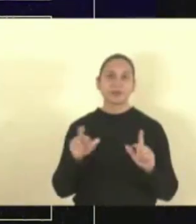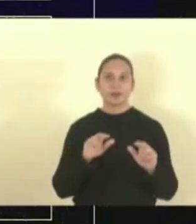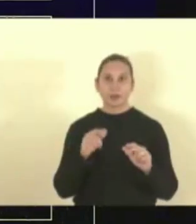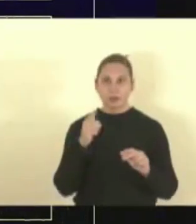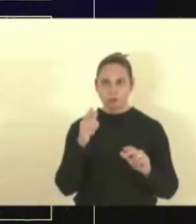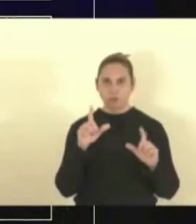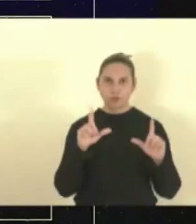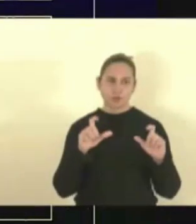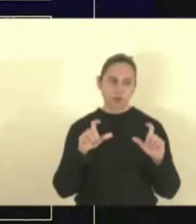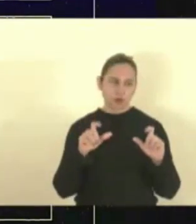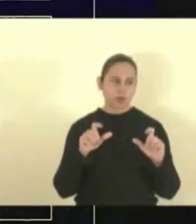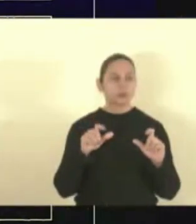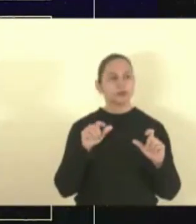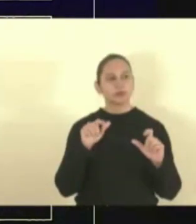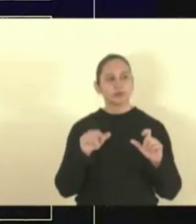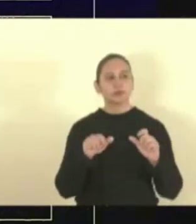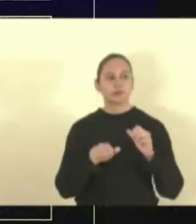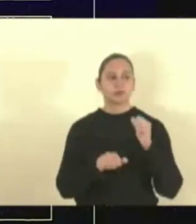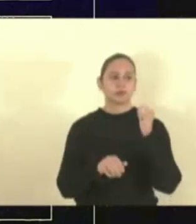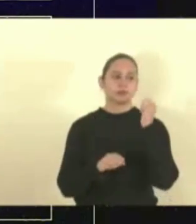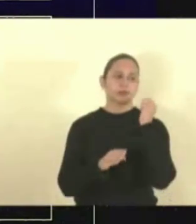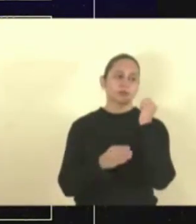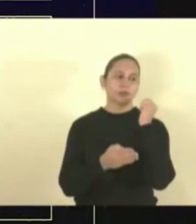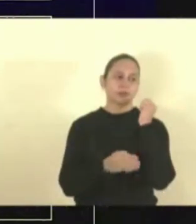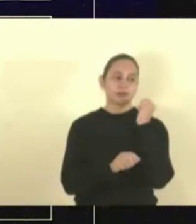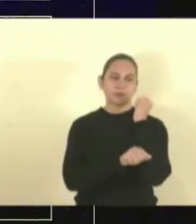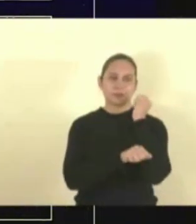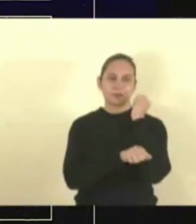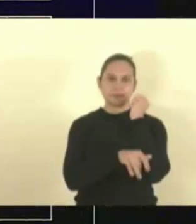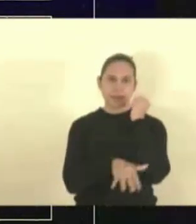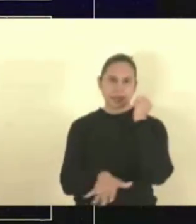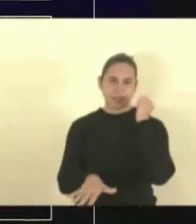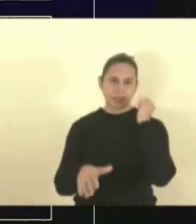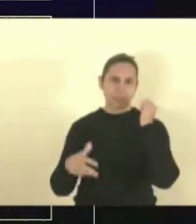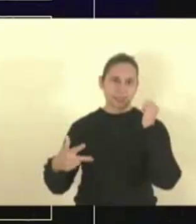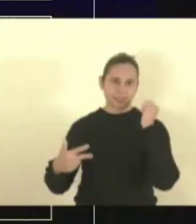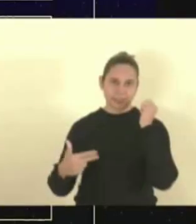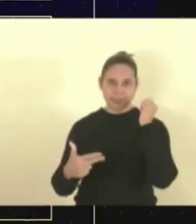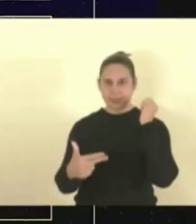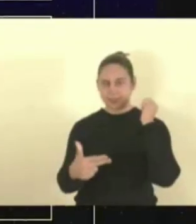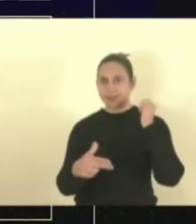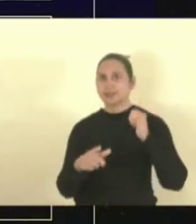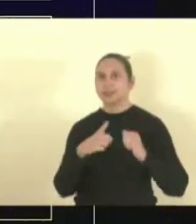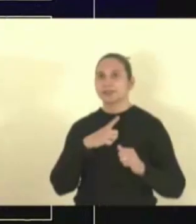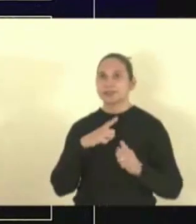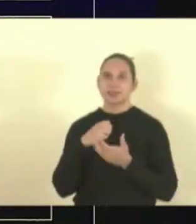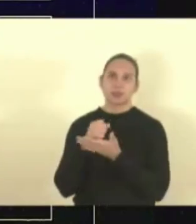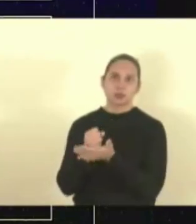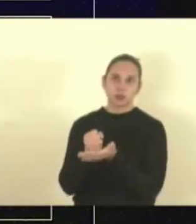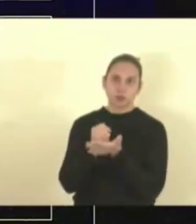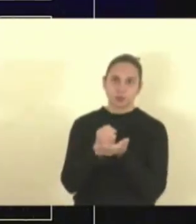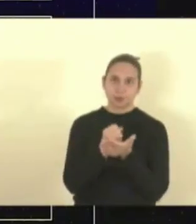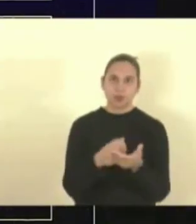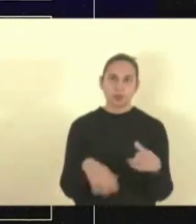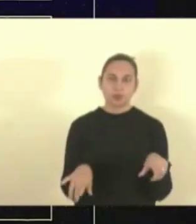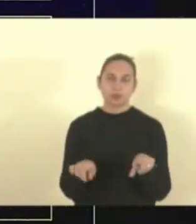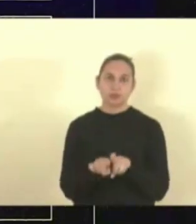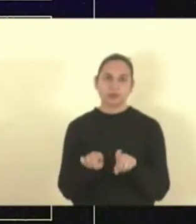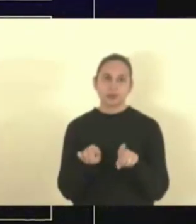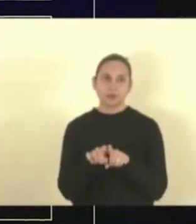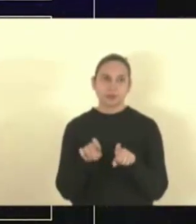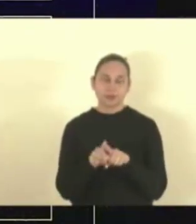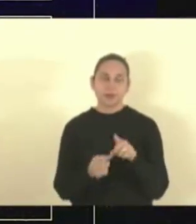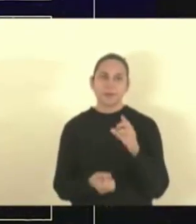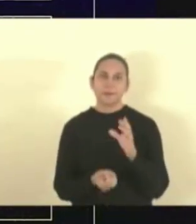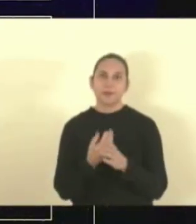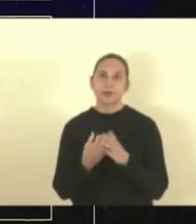fotografia de um manguezal, ali da região do Piraquiaçu, né? Serviços de suporte, que não serviços necessários para a produção de